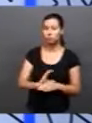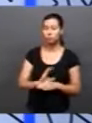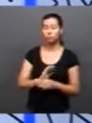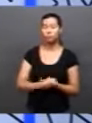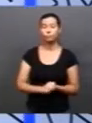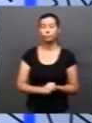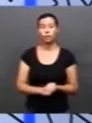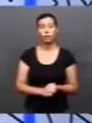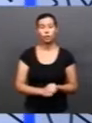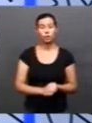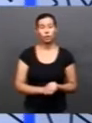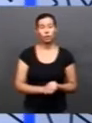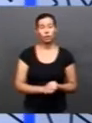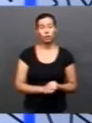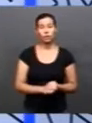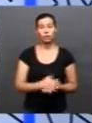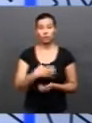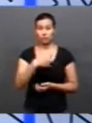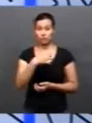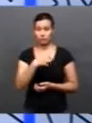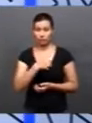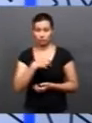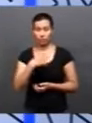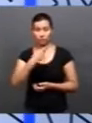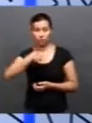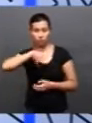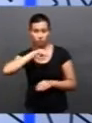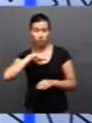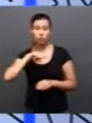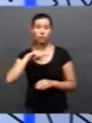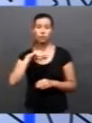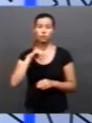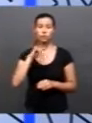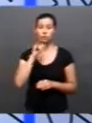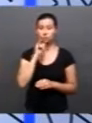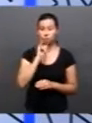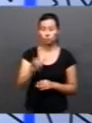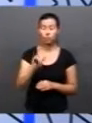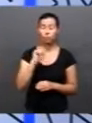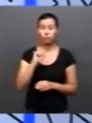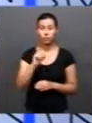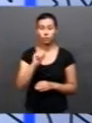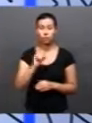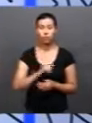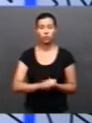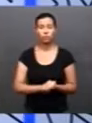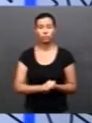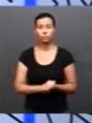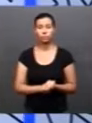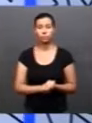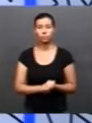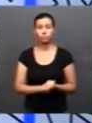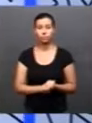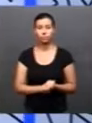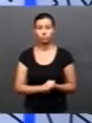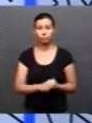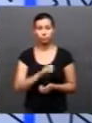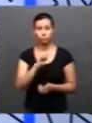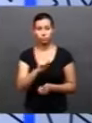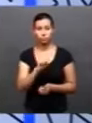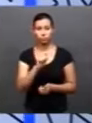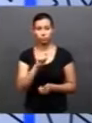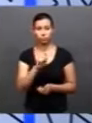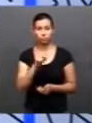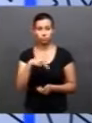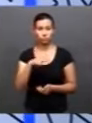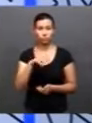lá na Bahia, né, agora recentemente na agência de notícias, de como a gente pode, por exemplo, através da agência de notícias, discutir esse momento